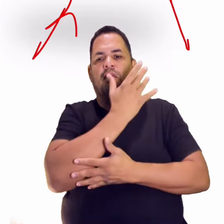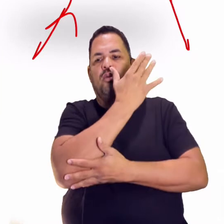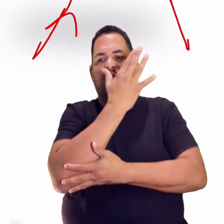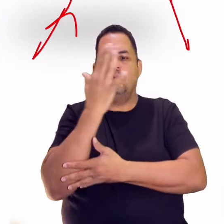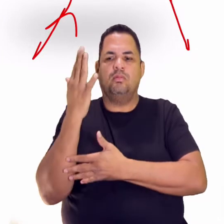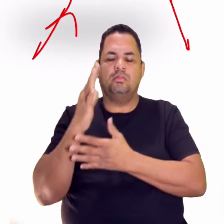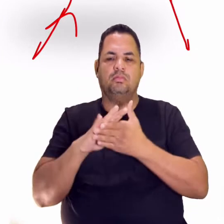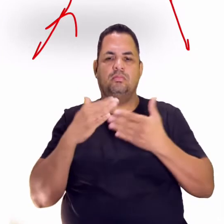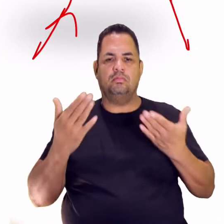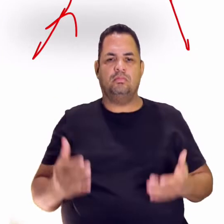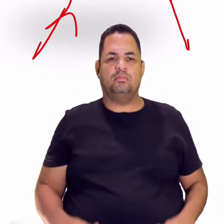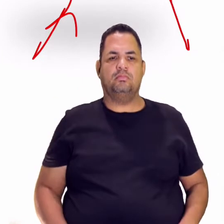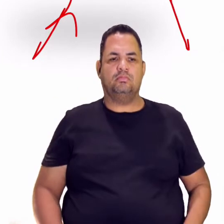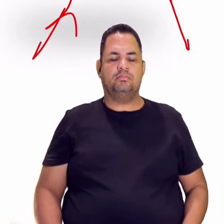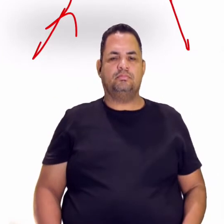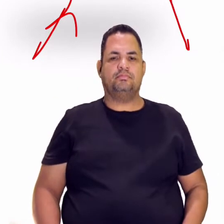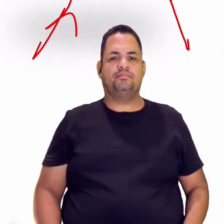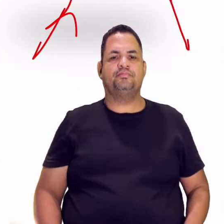essa questão